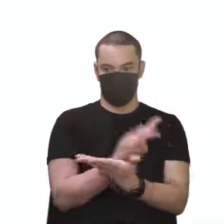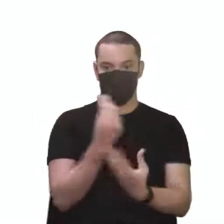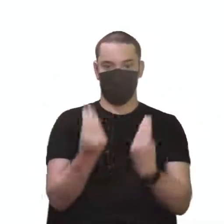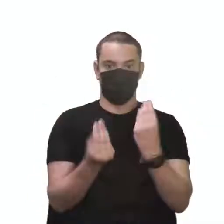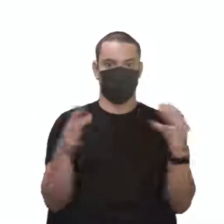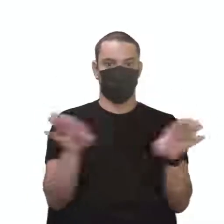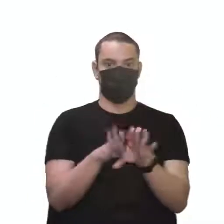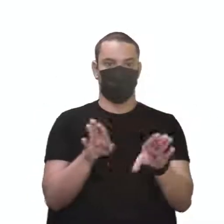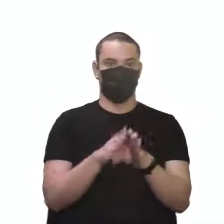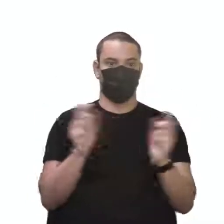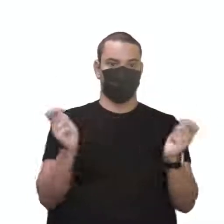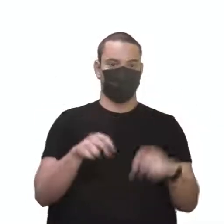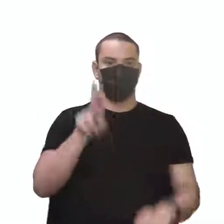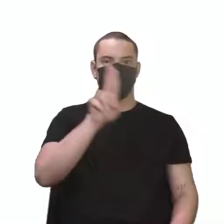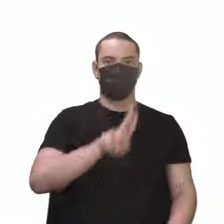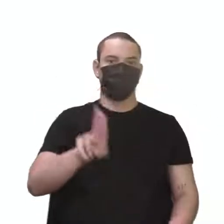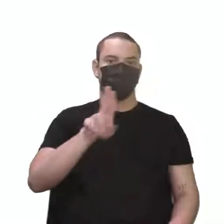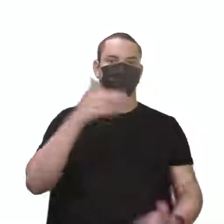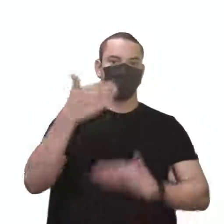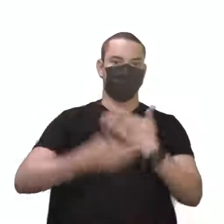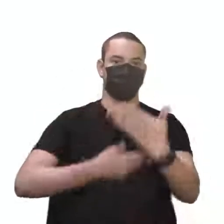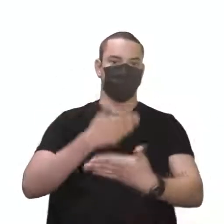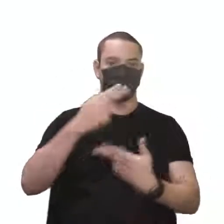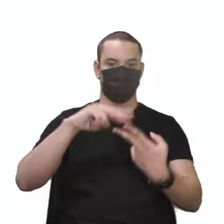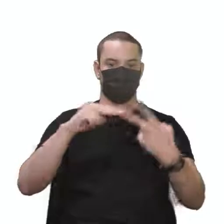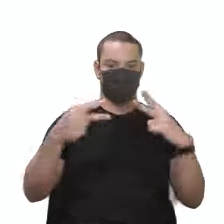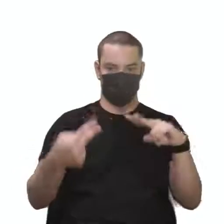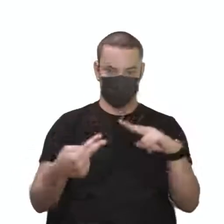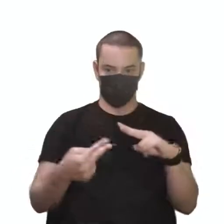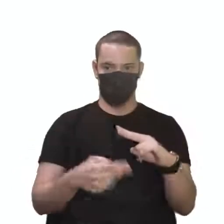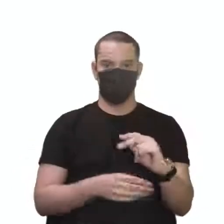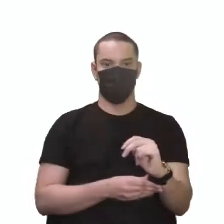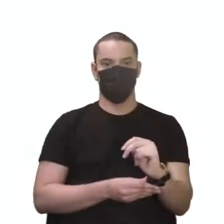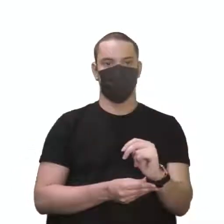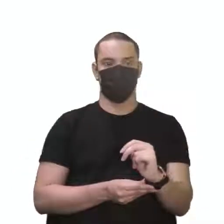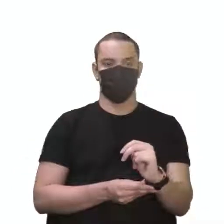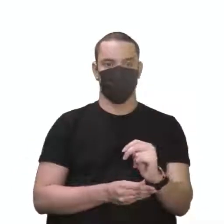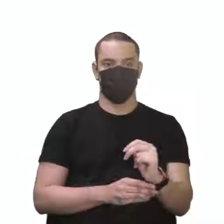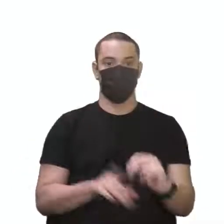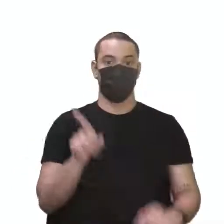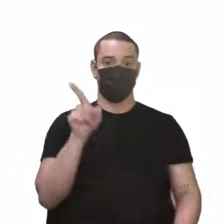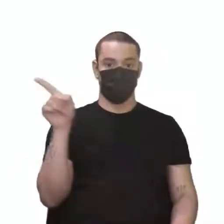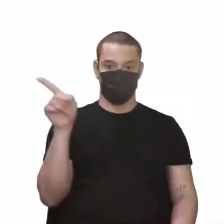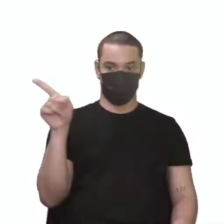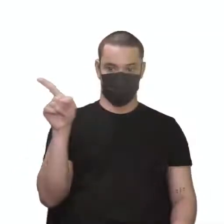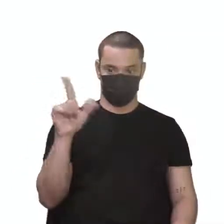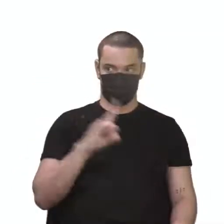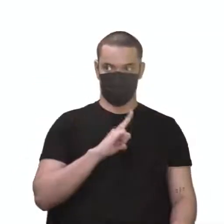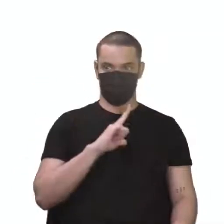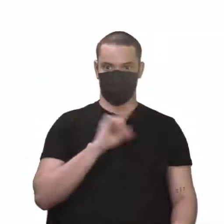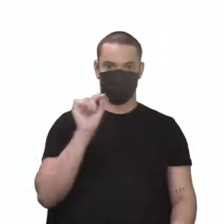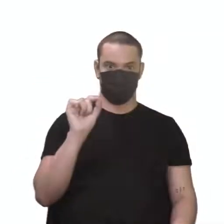como que isso é utilizado no processo de DNA recombinante. Aqui você vai ter, olha